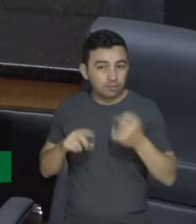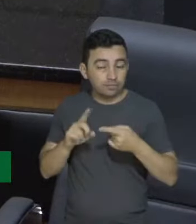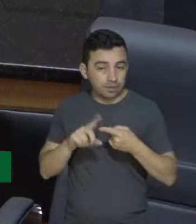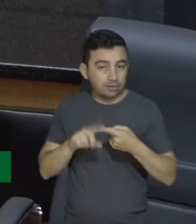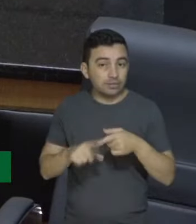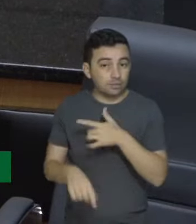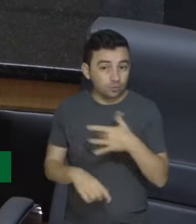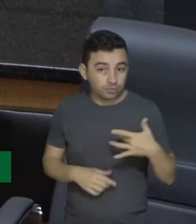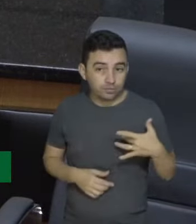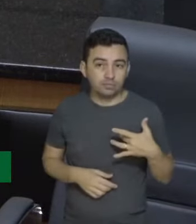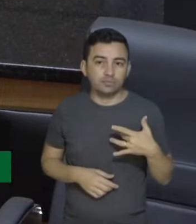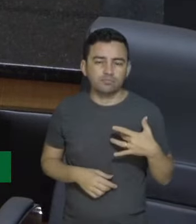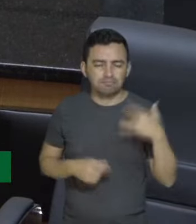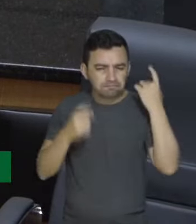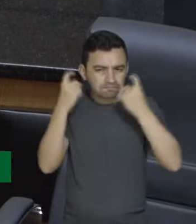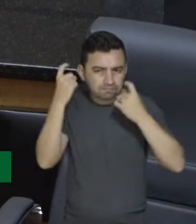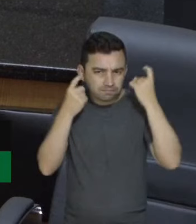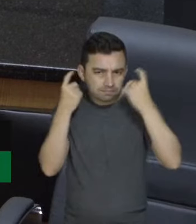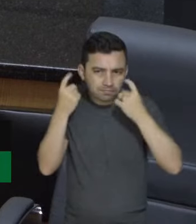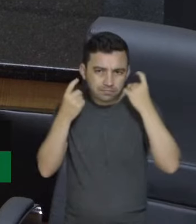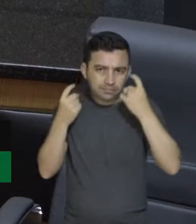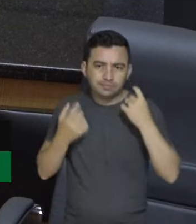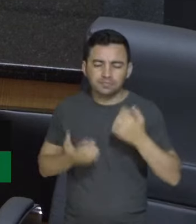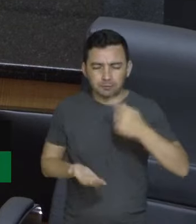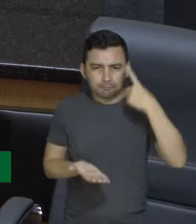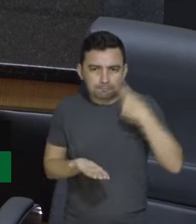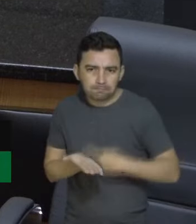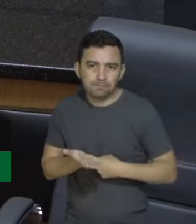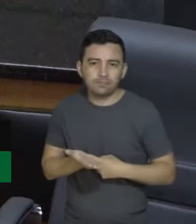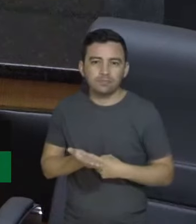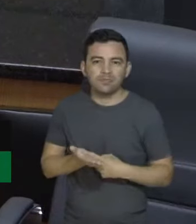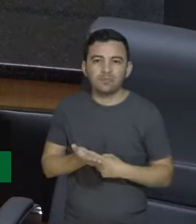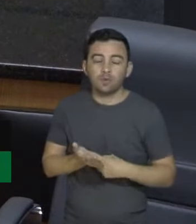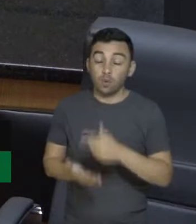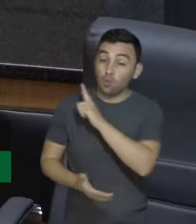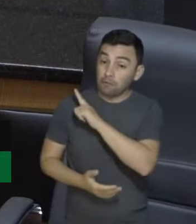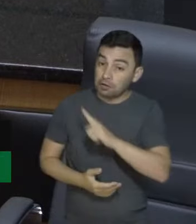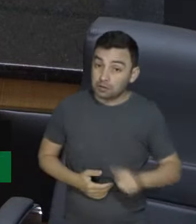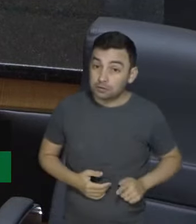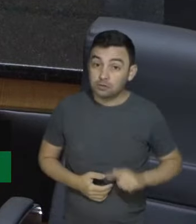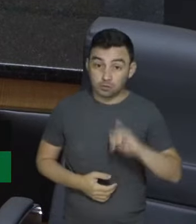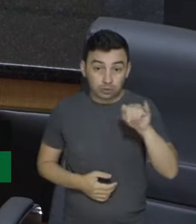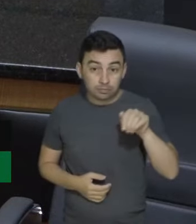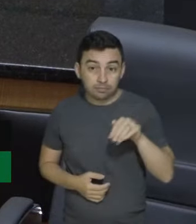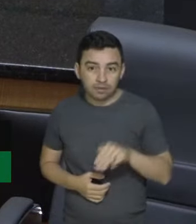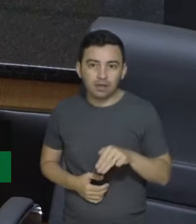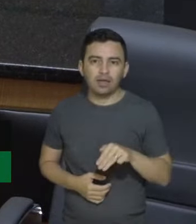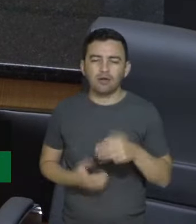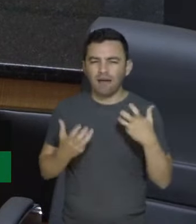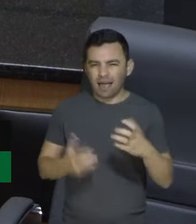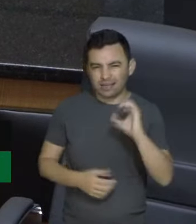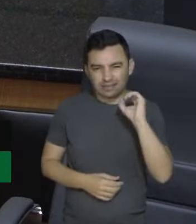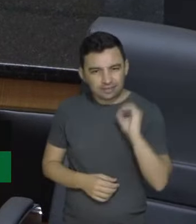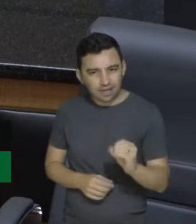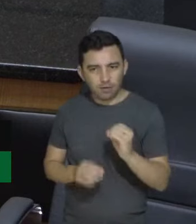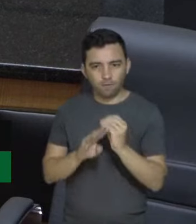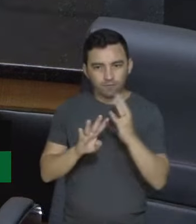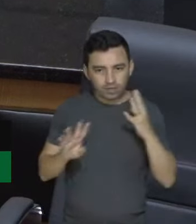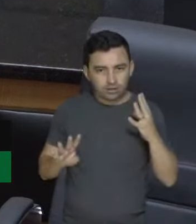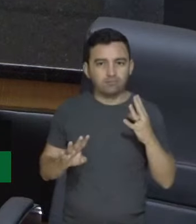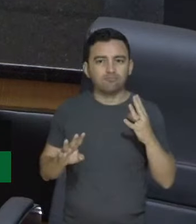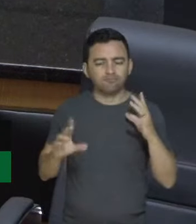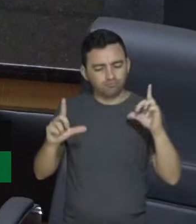saúde, a preocupação, o compromisso do governador Jorginho em zerar essa fila de